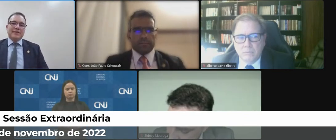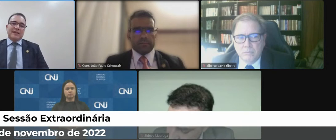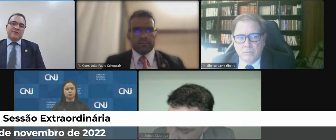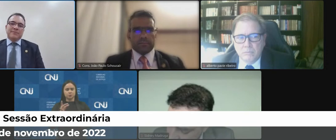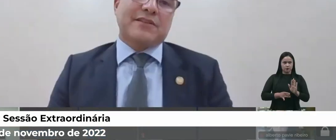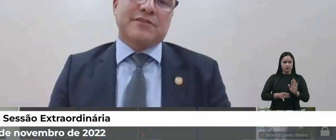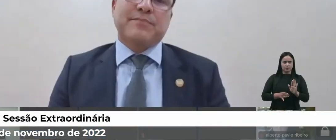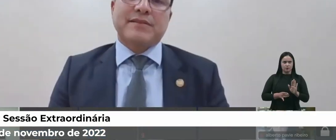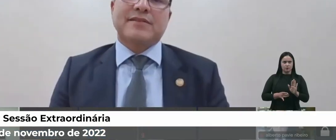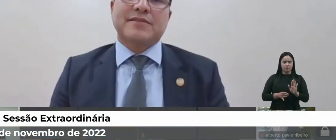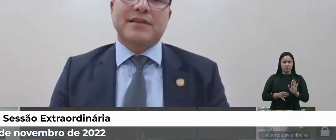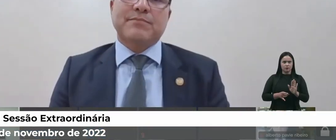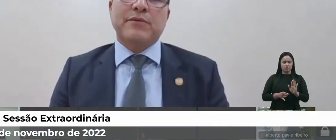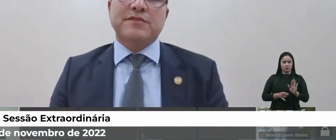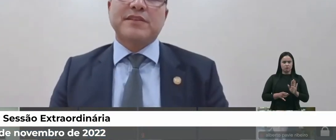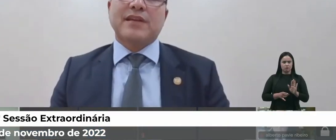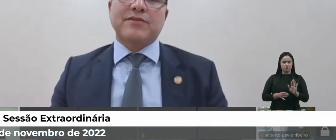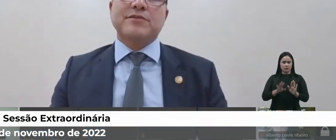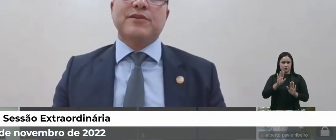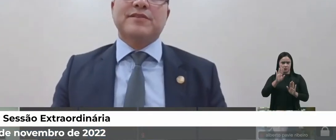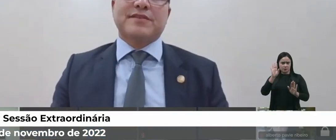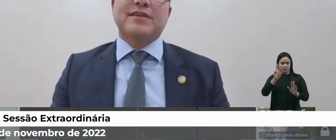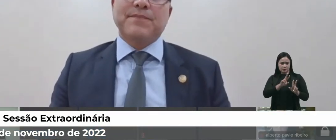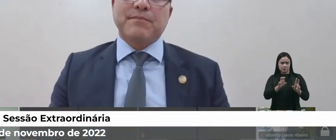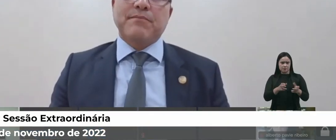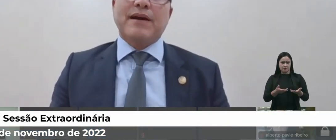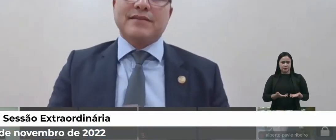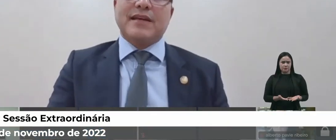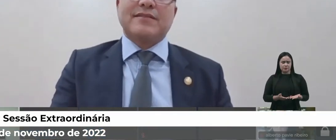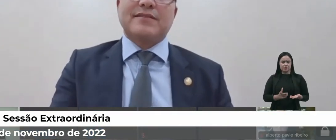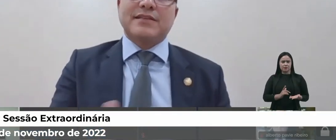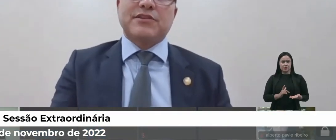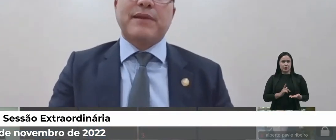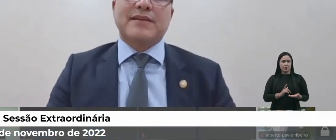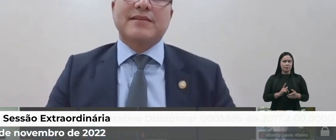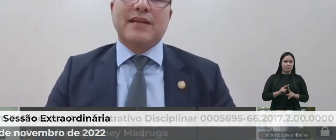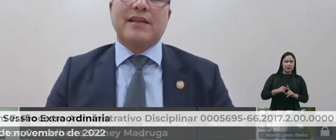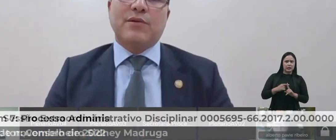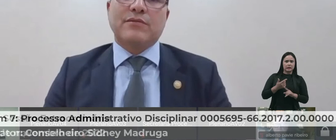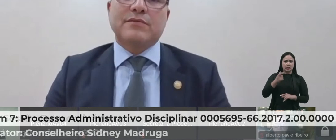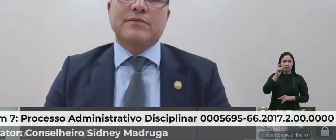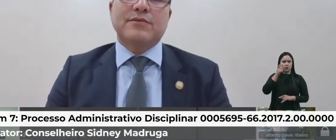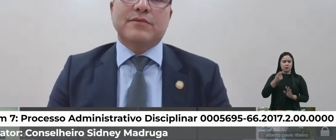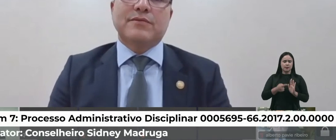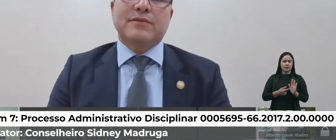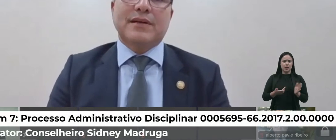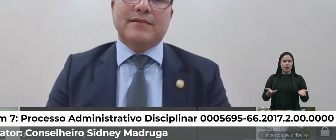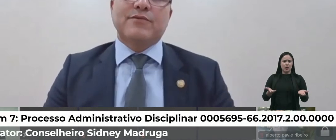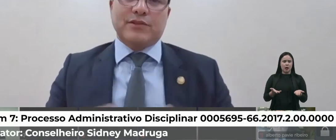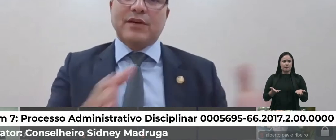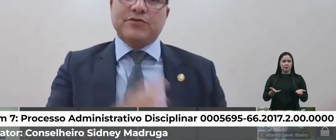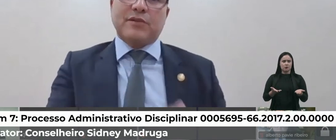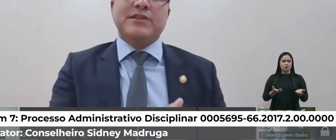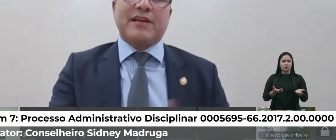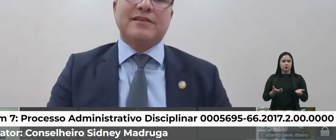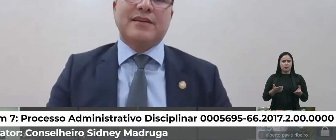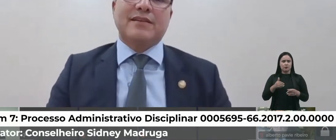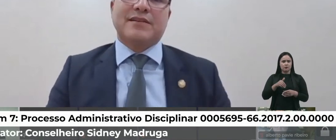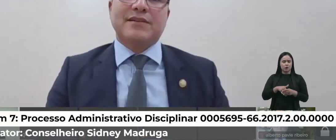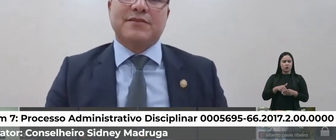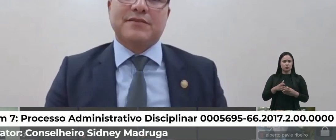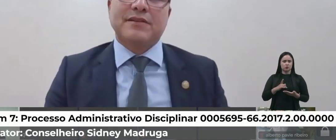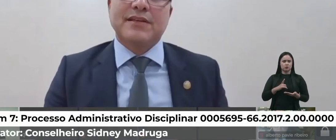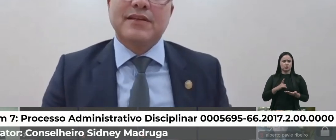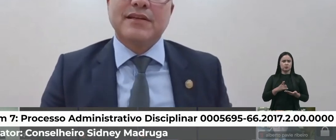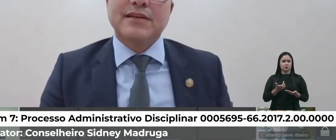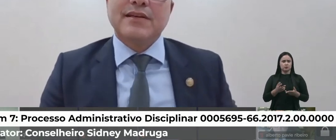especificamente relacionado a essa questão da prescrição, eu pergunto se talvez não fosse mais interessante eu apresentar logo o voto tão somente em